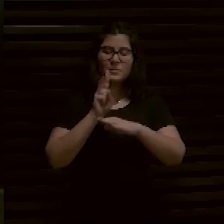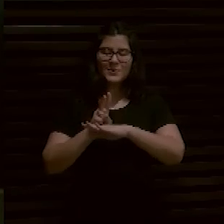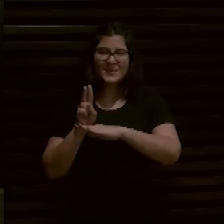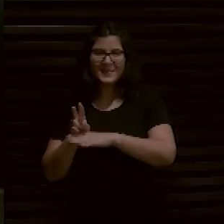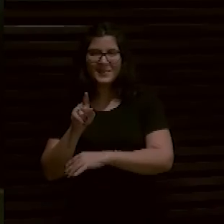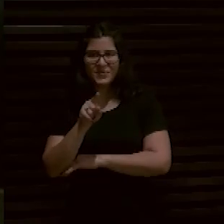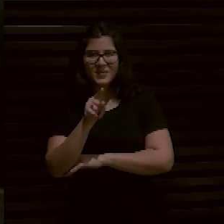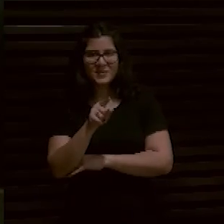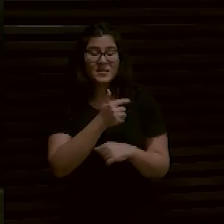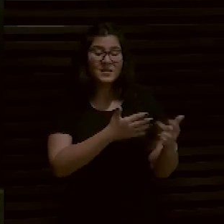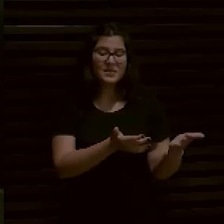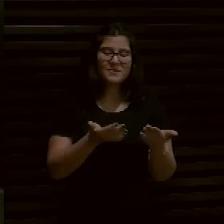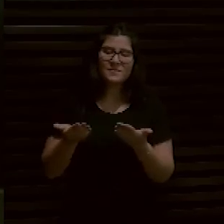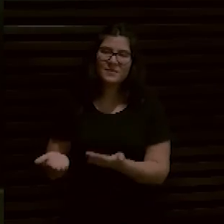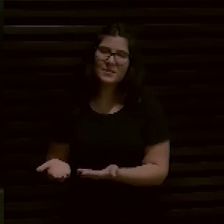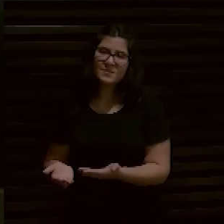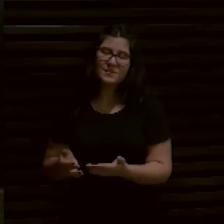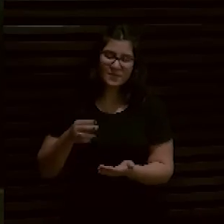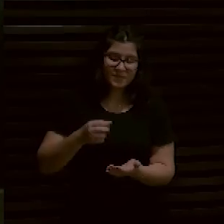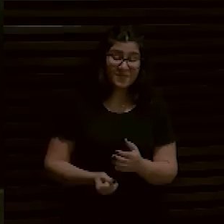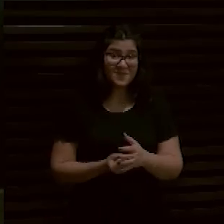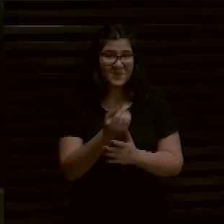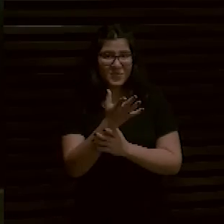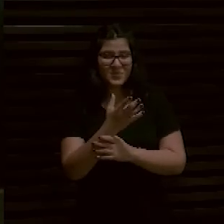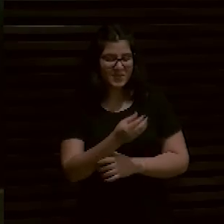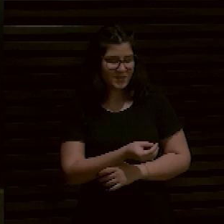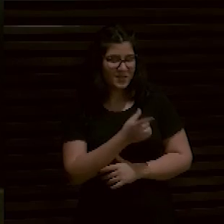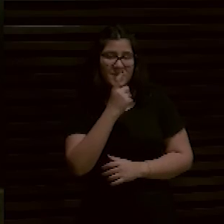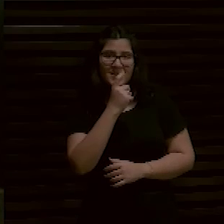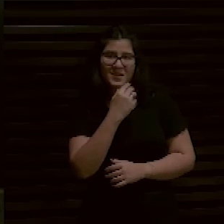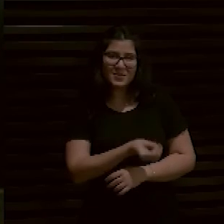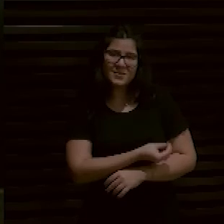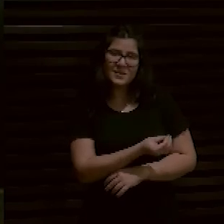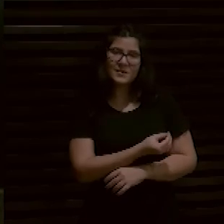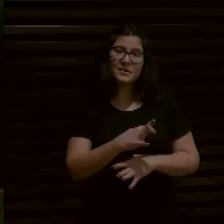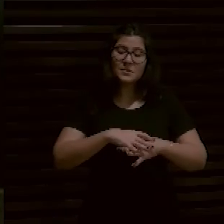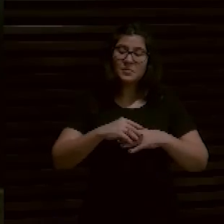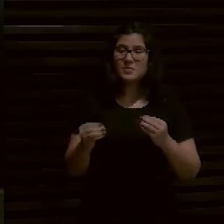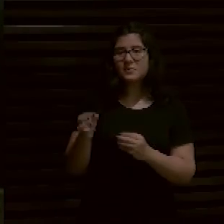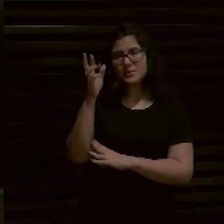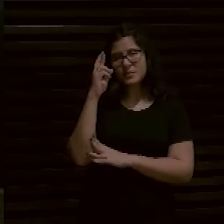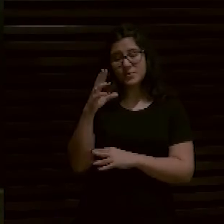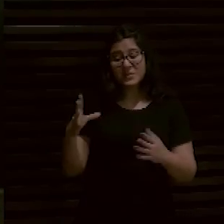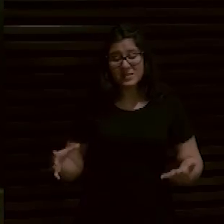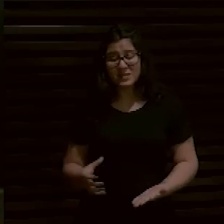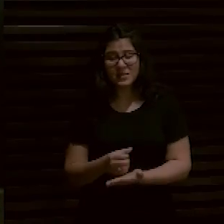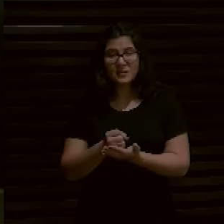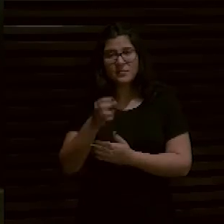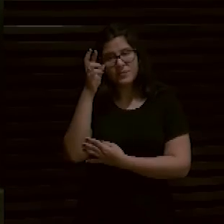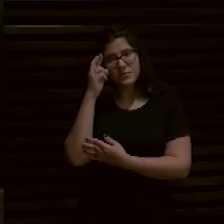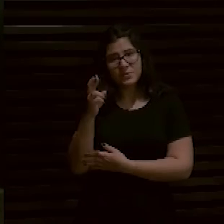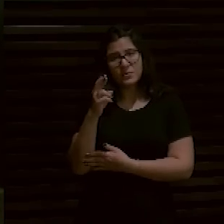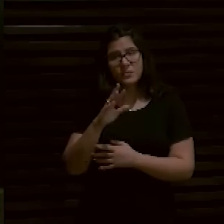para levá-lo para a fonte de águas vivas. Cura-me, Senhor. Salva-me, Senhor.